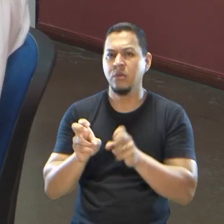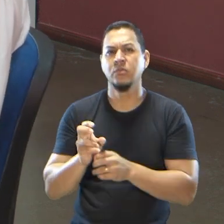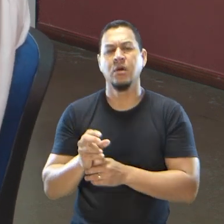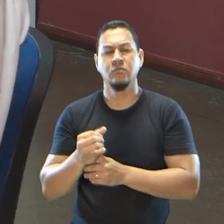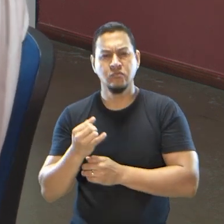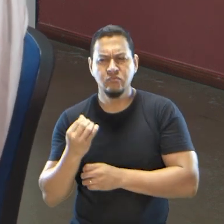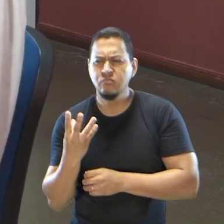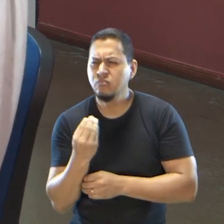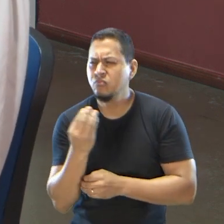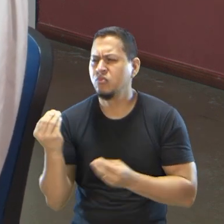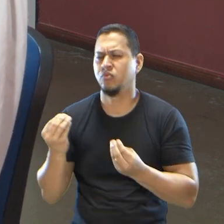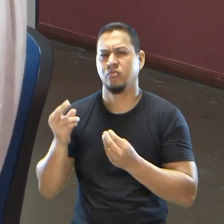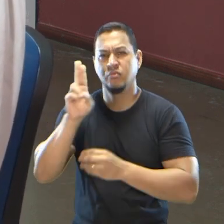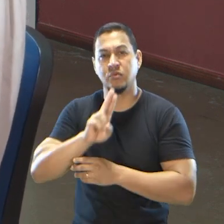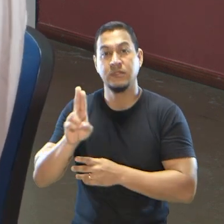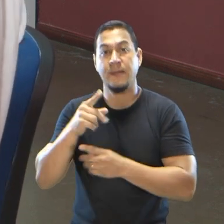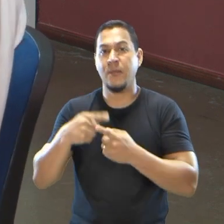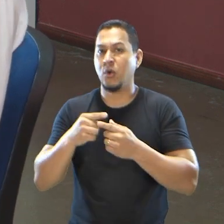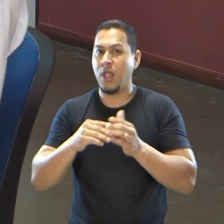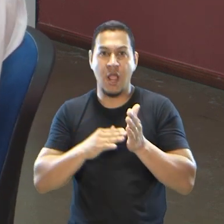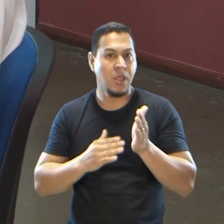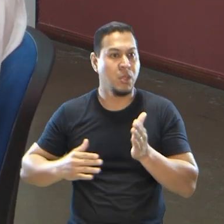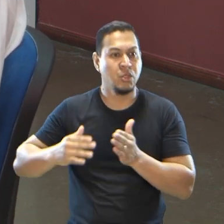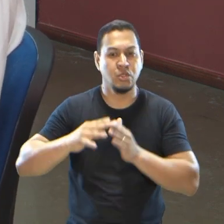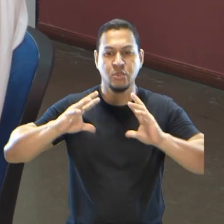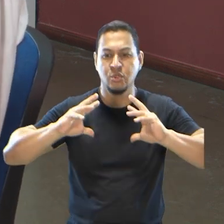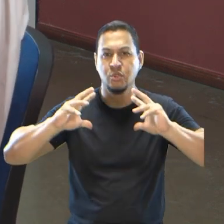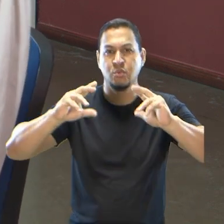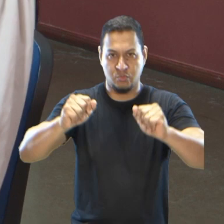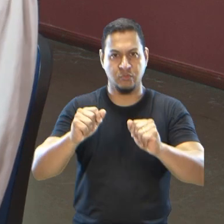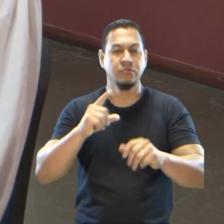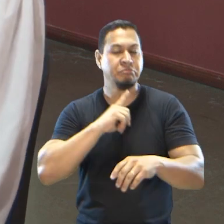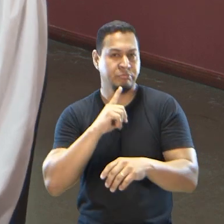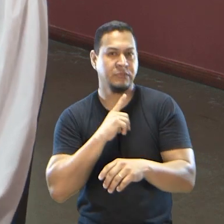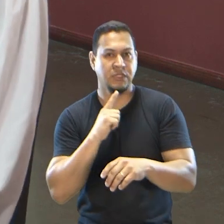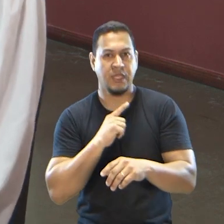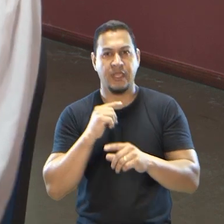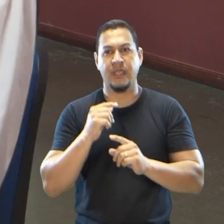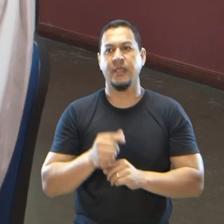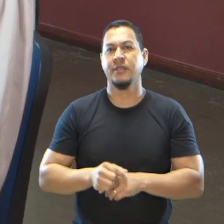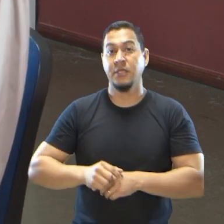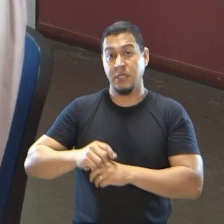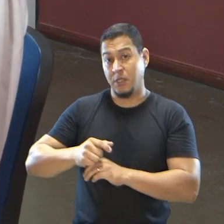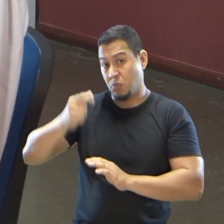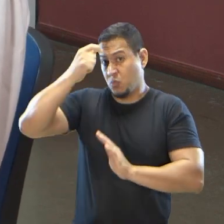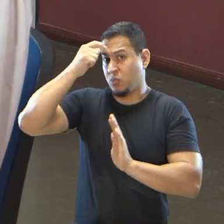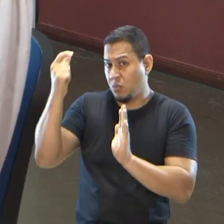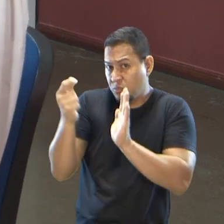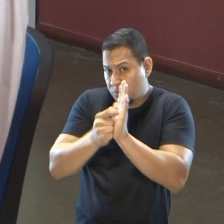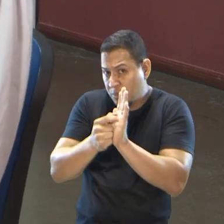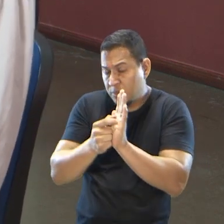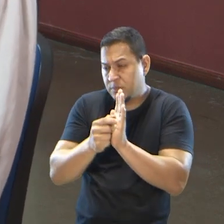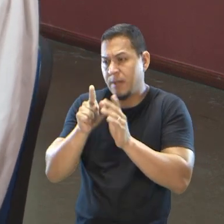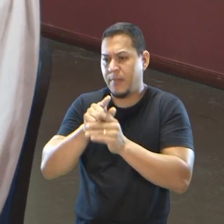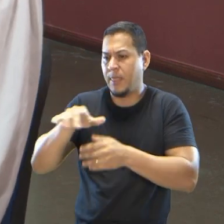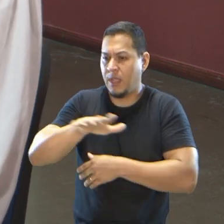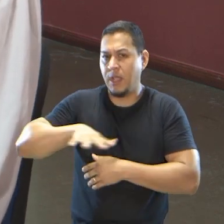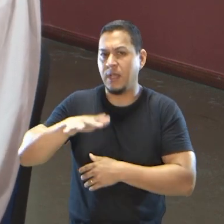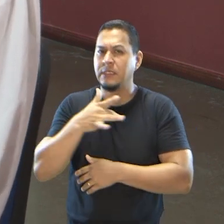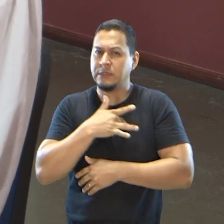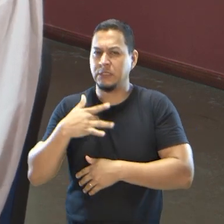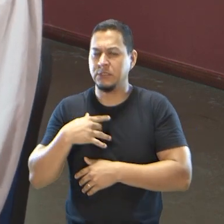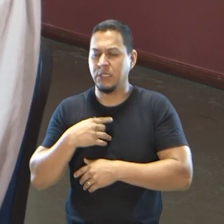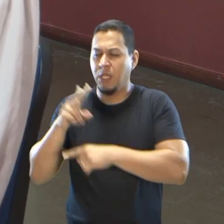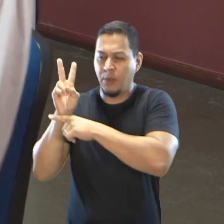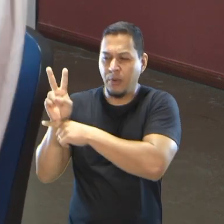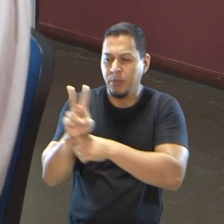muito usado porque a inteligência artificial está em tudo. Então, nós temos que trazer a inteligência artificial também para a parte da saúde,